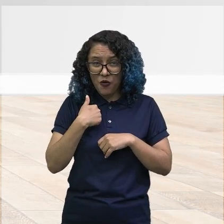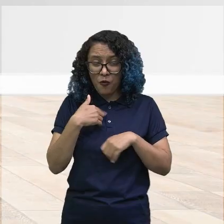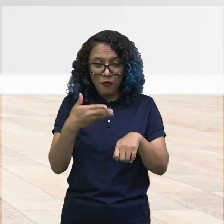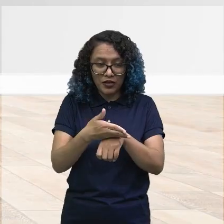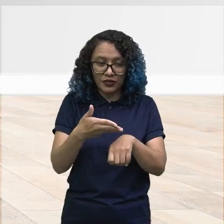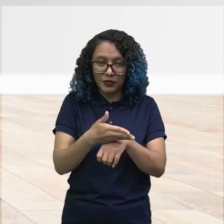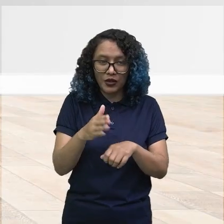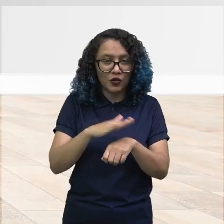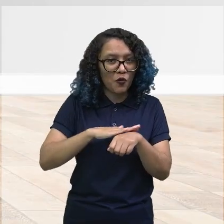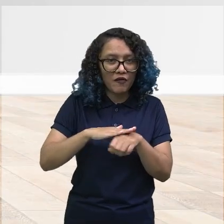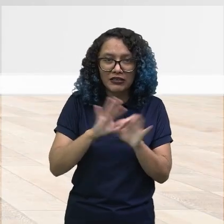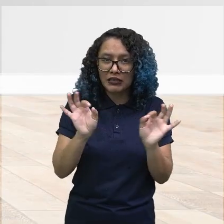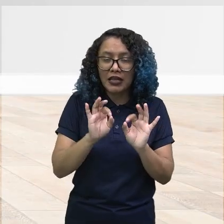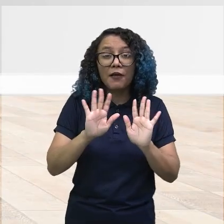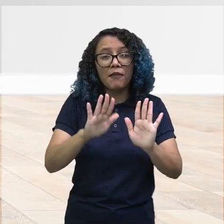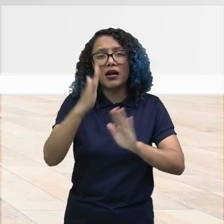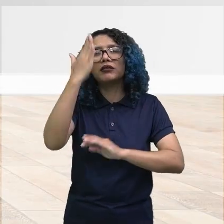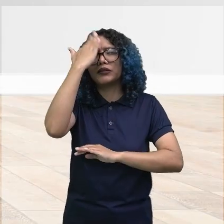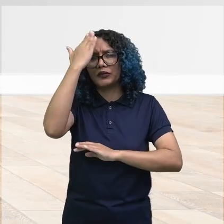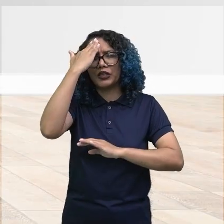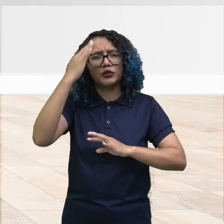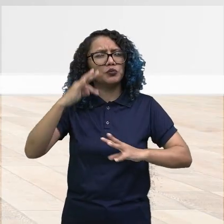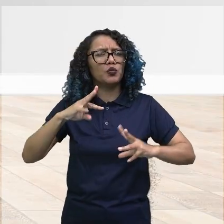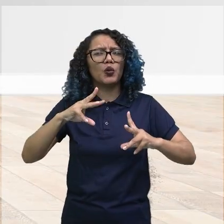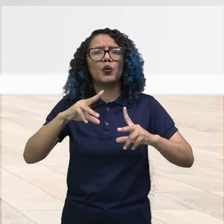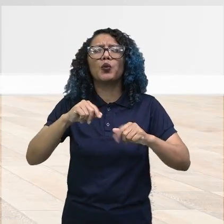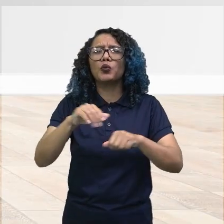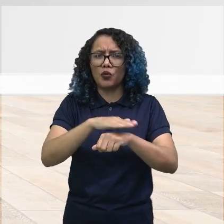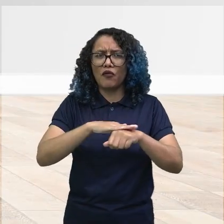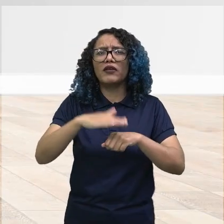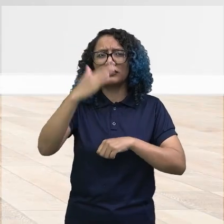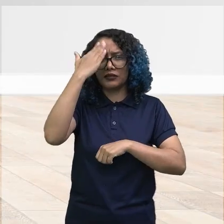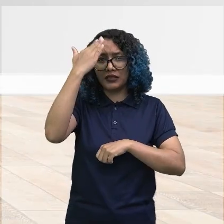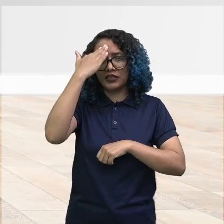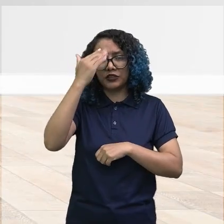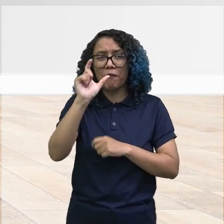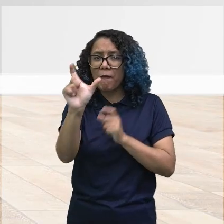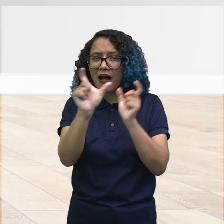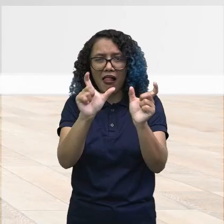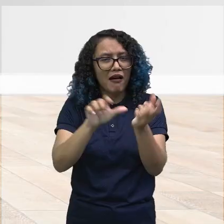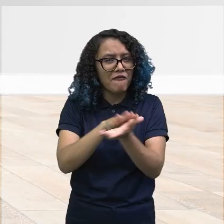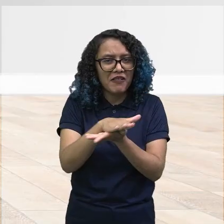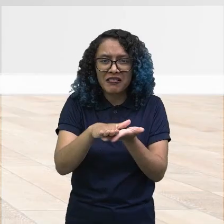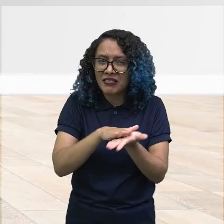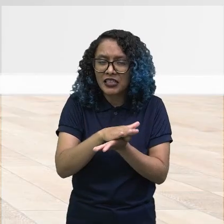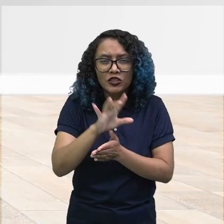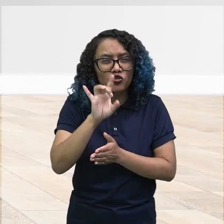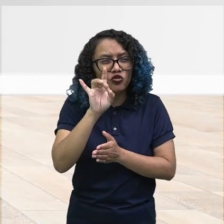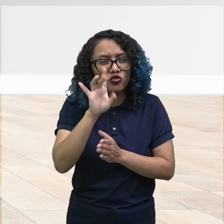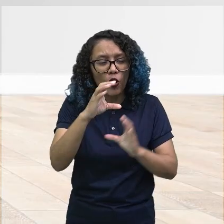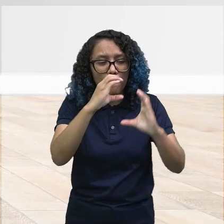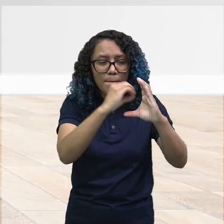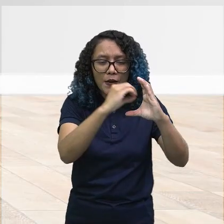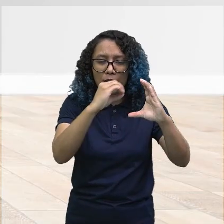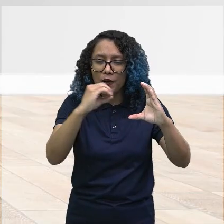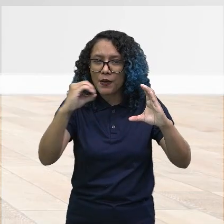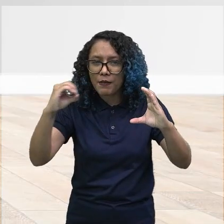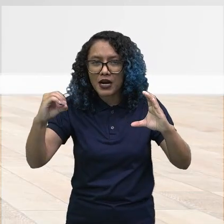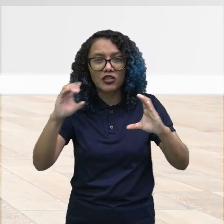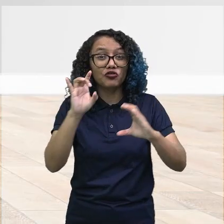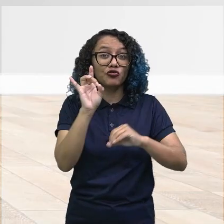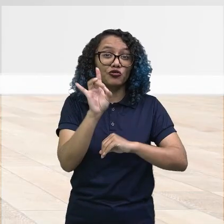conversa dele, eu compreendia toda aquela conversa. Não tinha uma palavra escrita. Eram só os símbolos, só